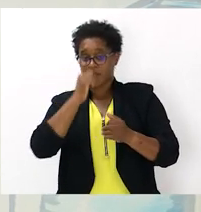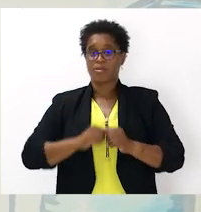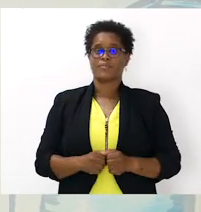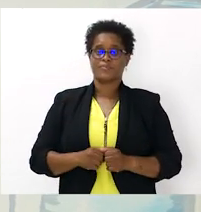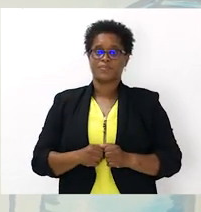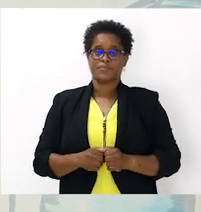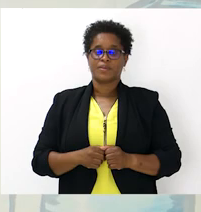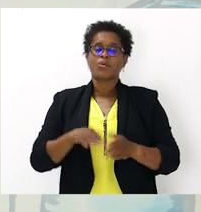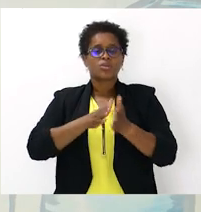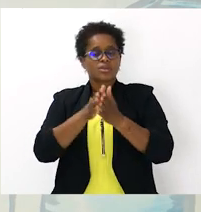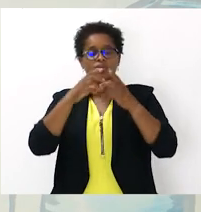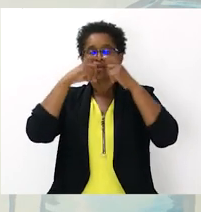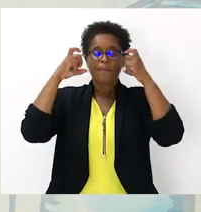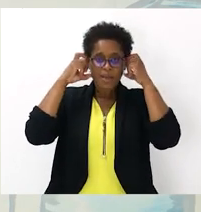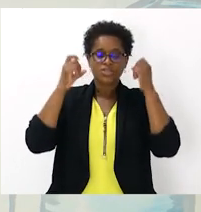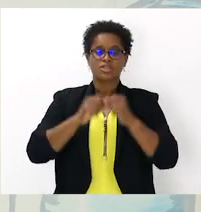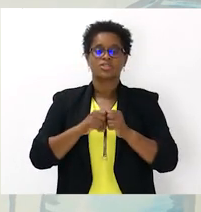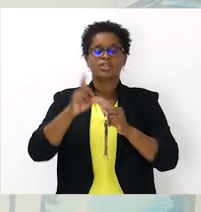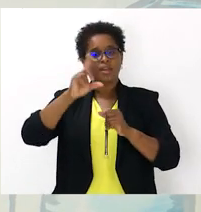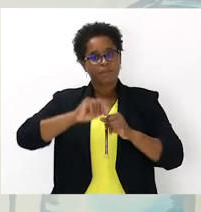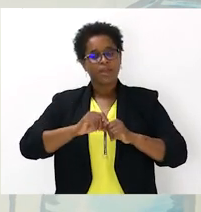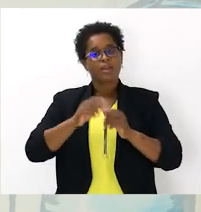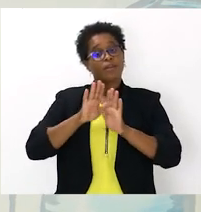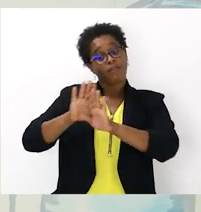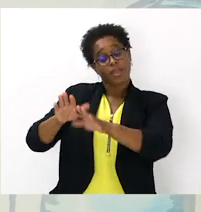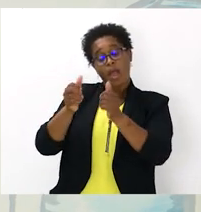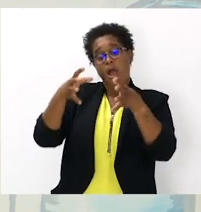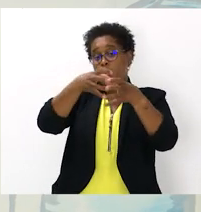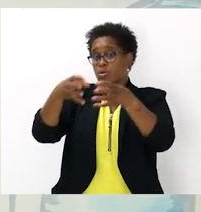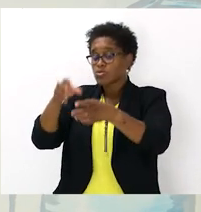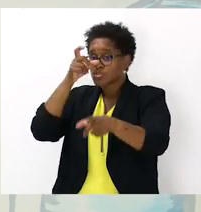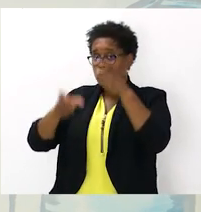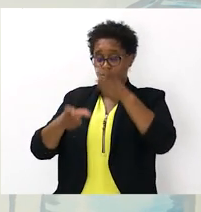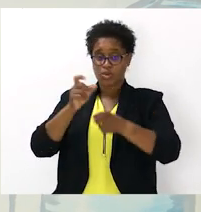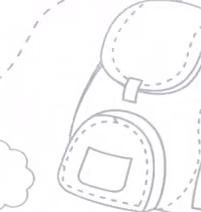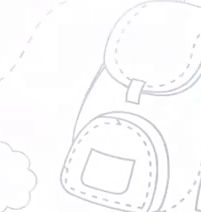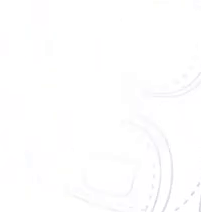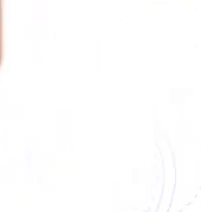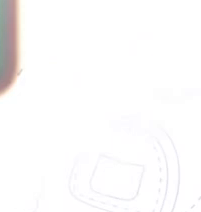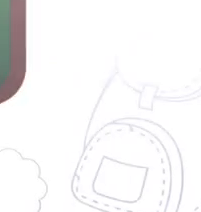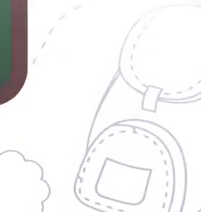sabão, usar as máscaras e evitar aglomerações das pessoas.